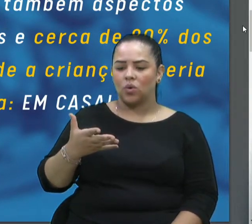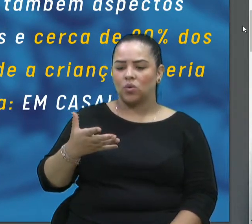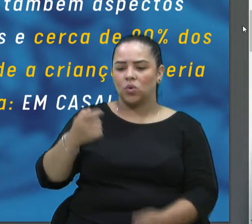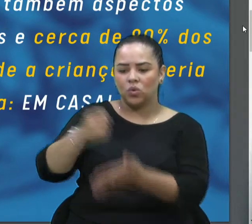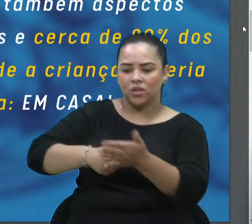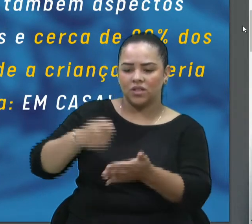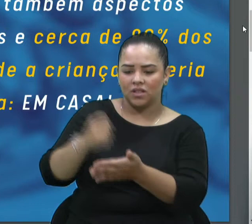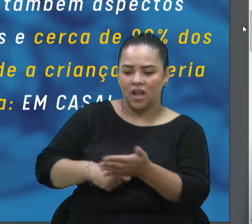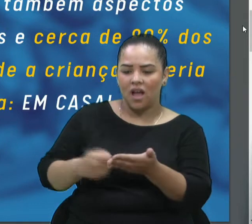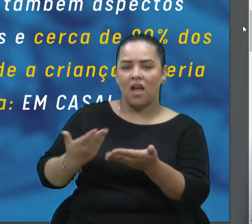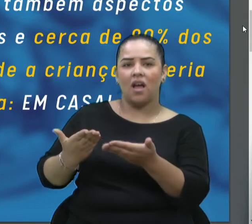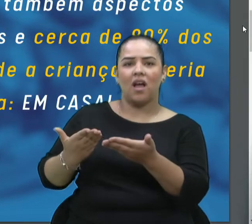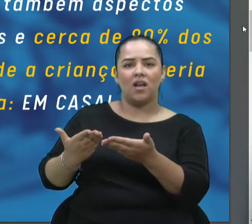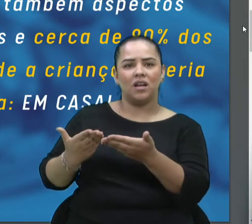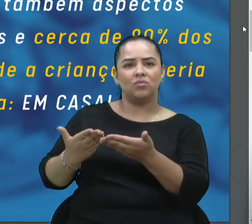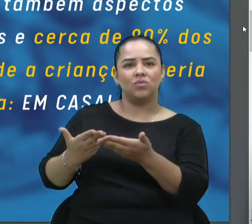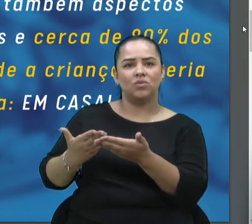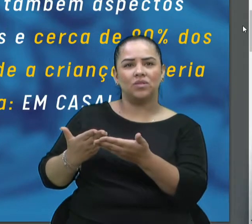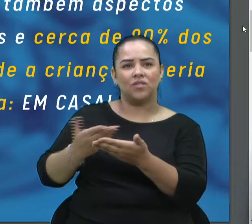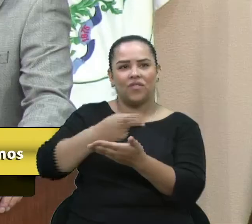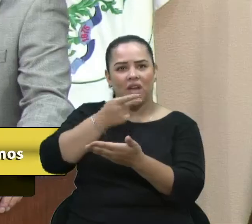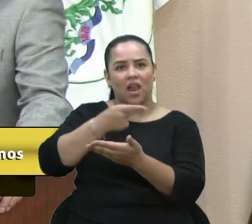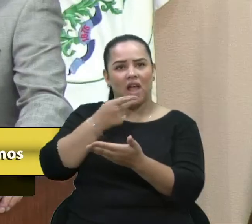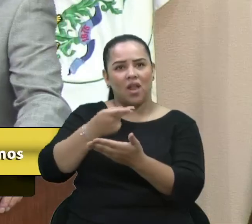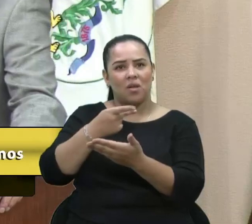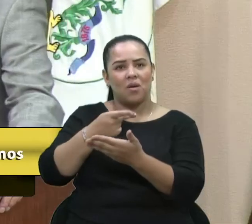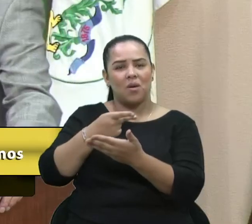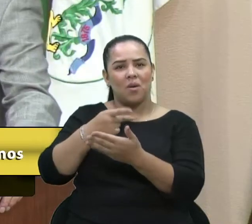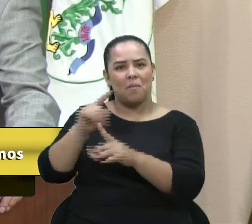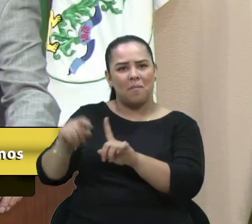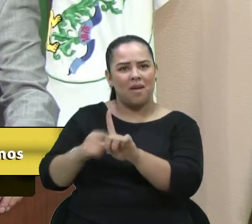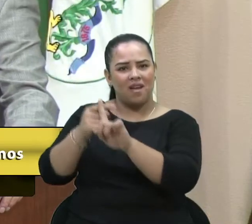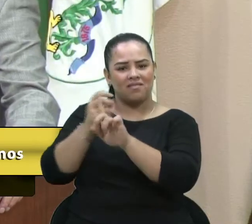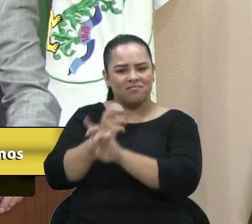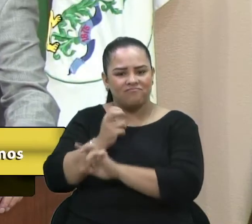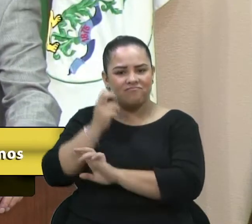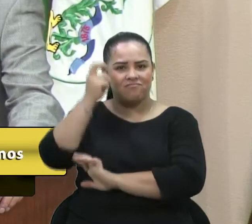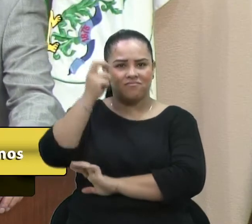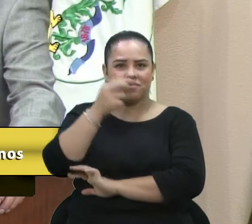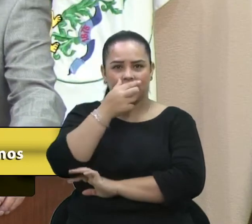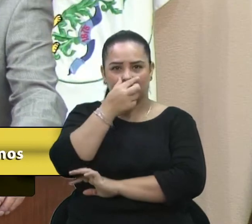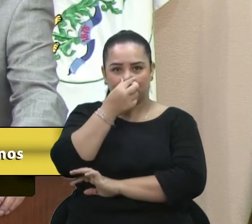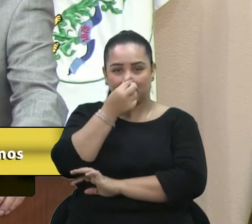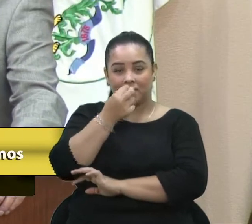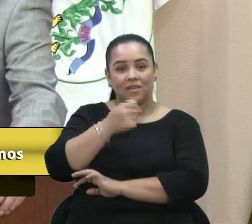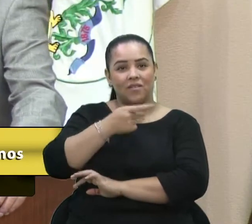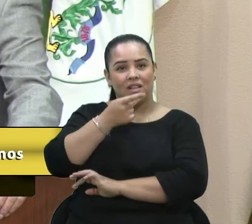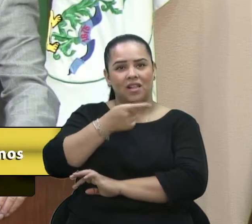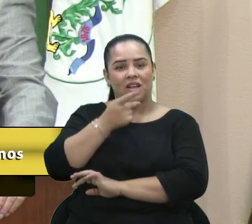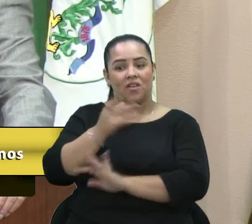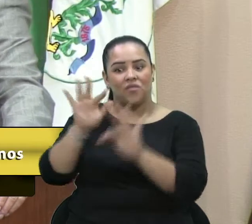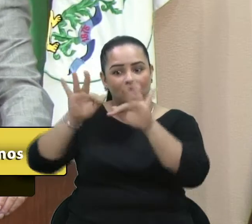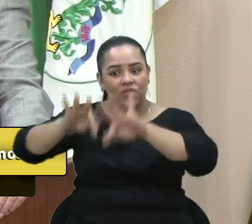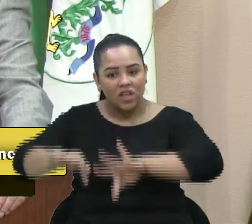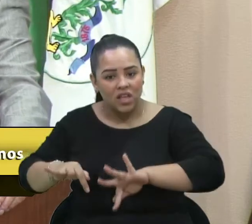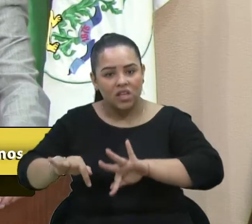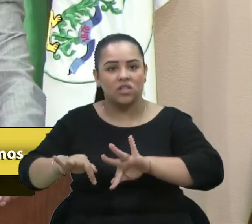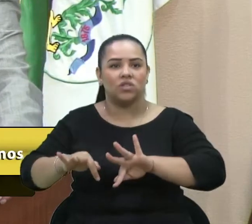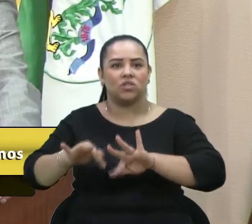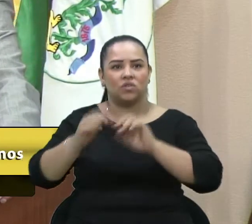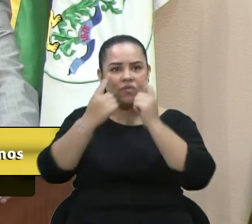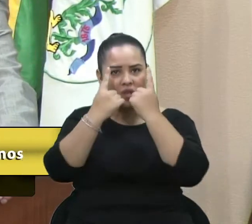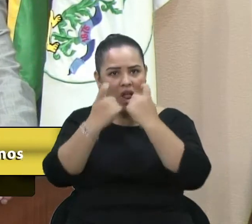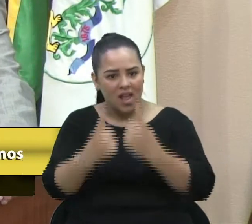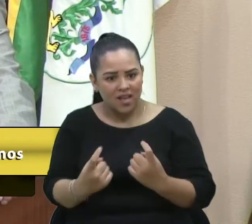essa bandeira e dermos um grito no sentido de dizer chega de violência contra as